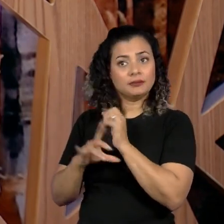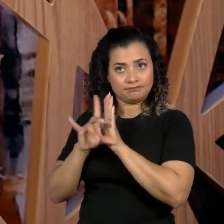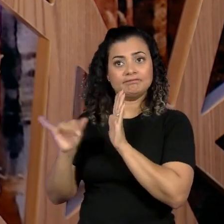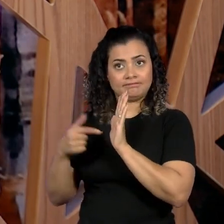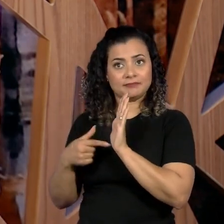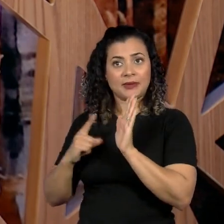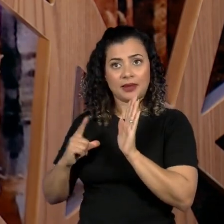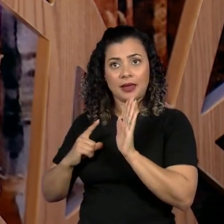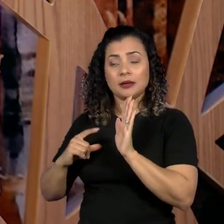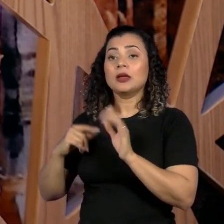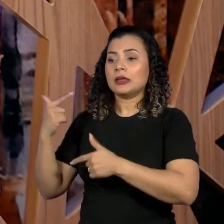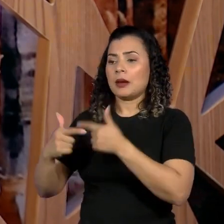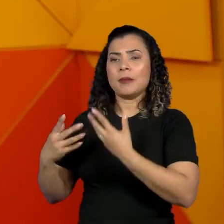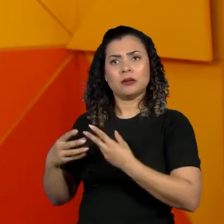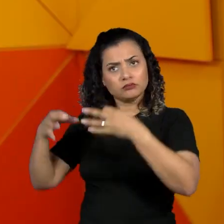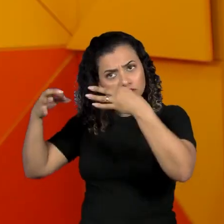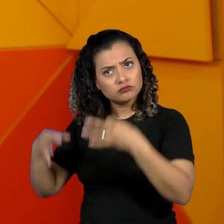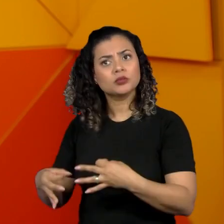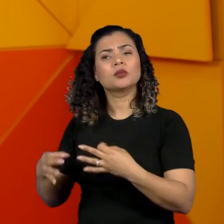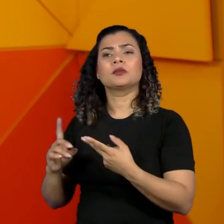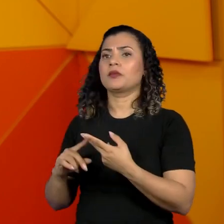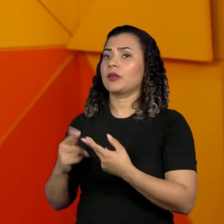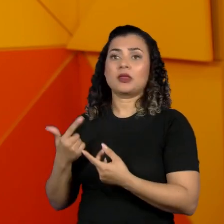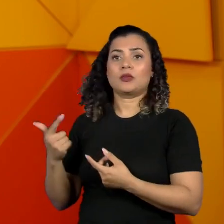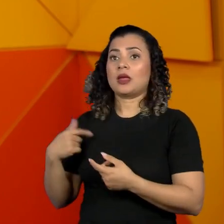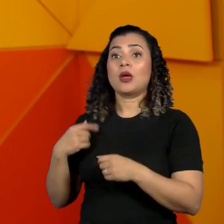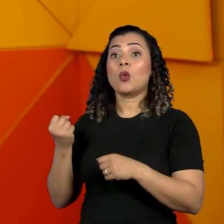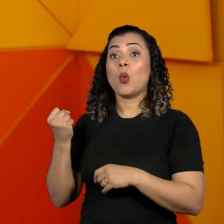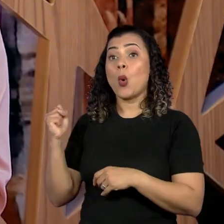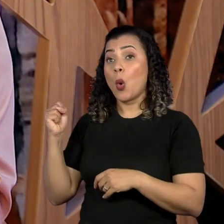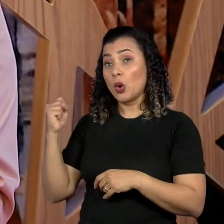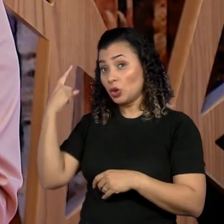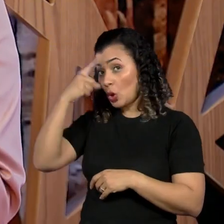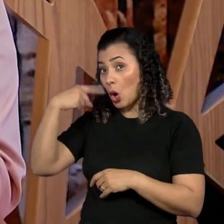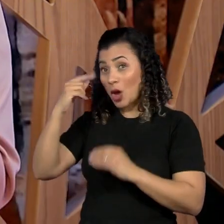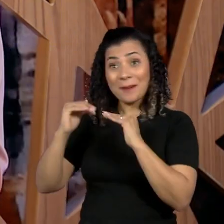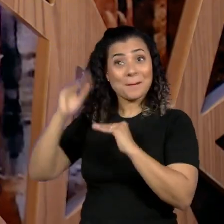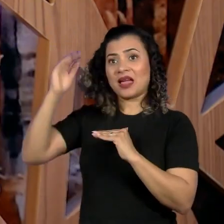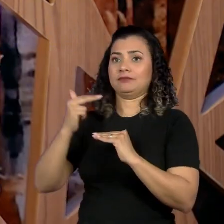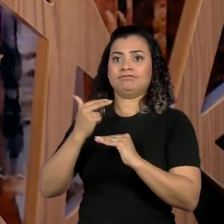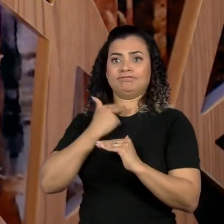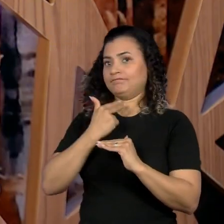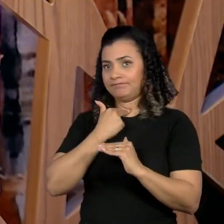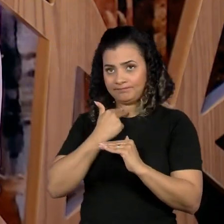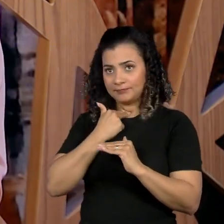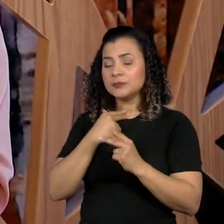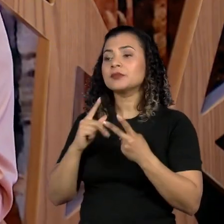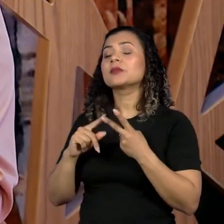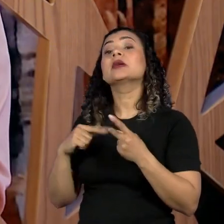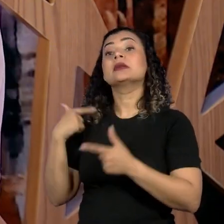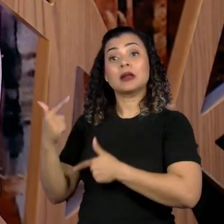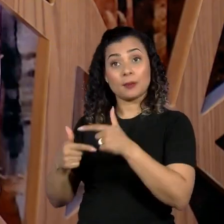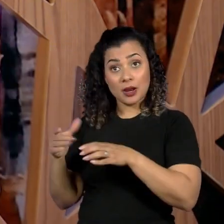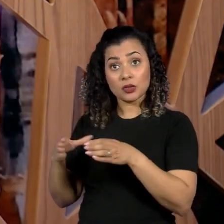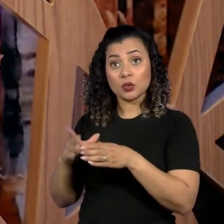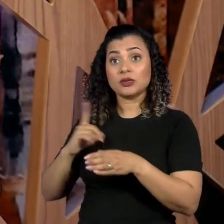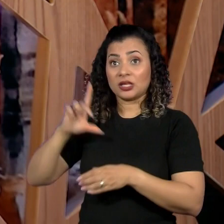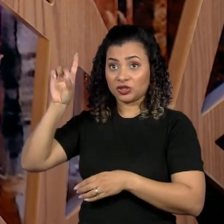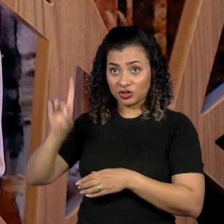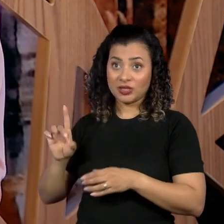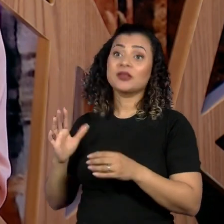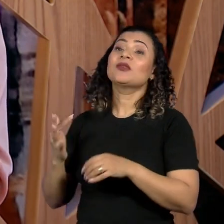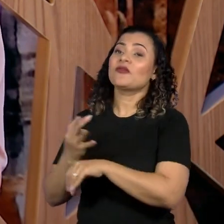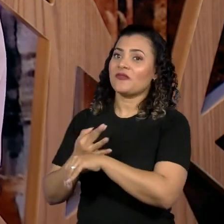um trabalho decente, trabalho não superior a 8 horas por dia. Esse trabalhador vai ter direito também a